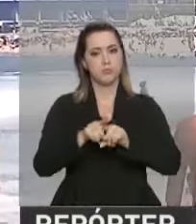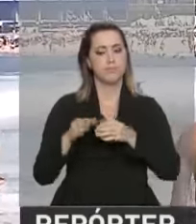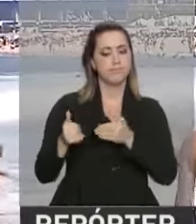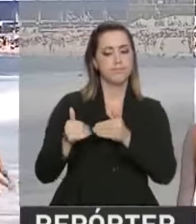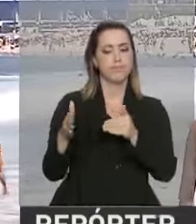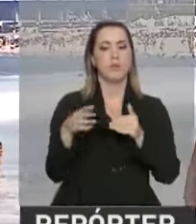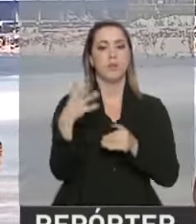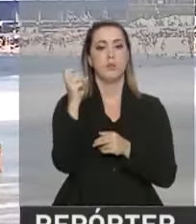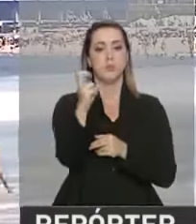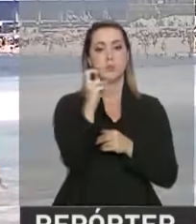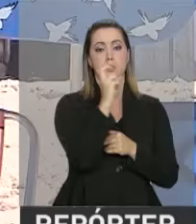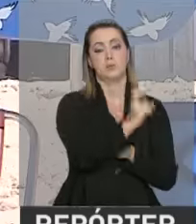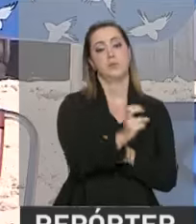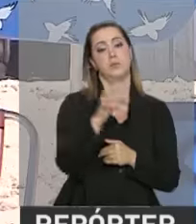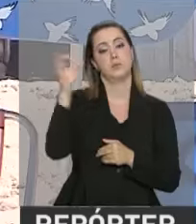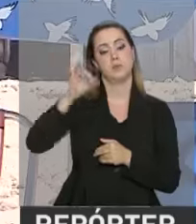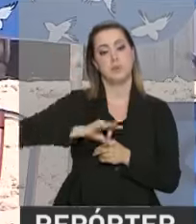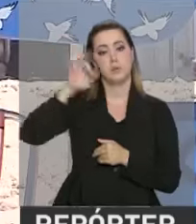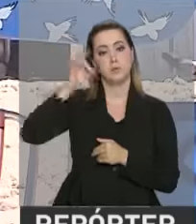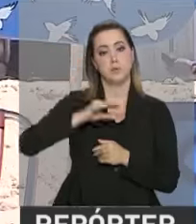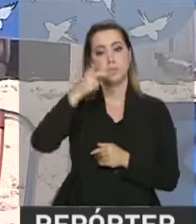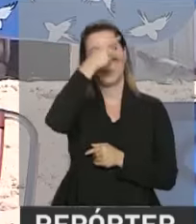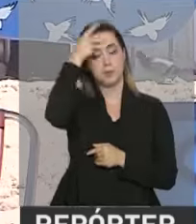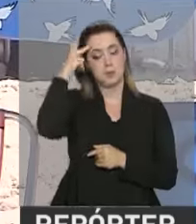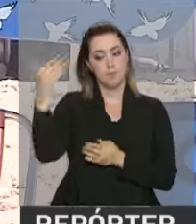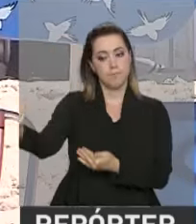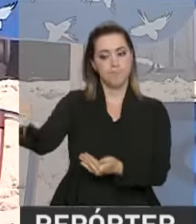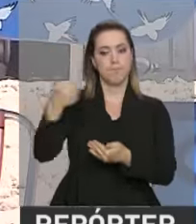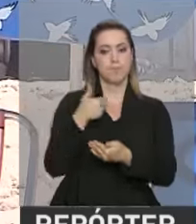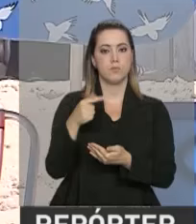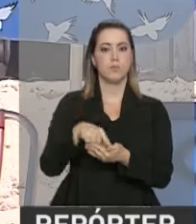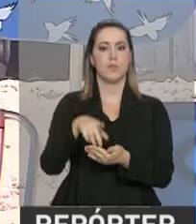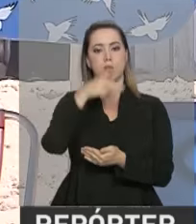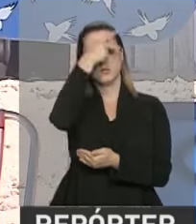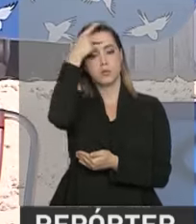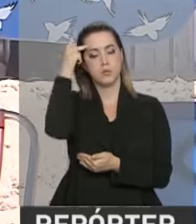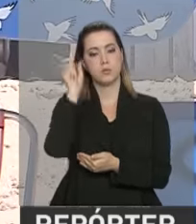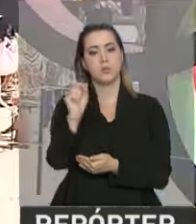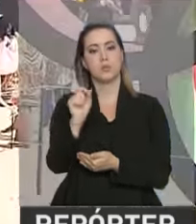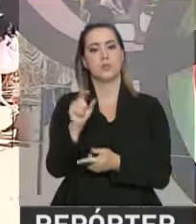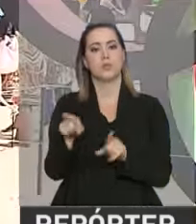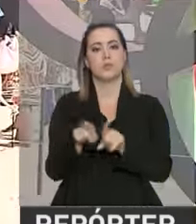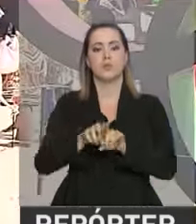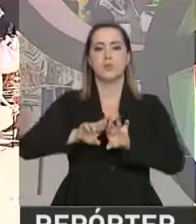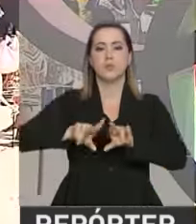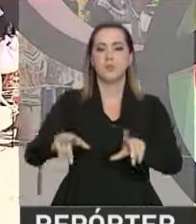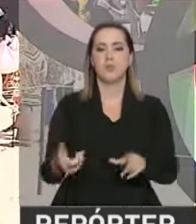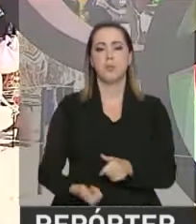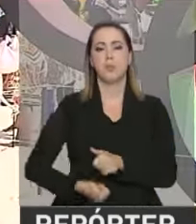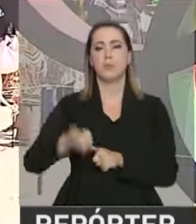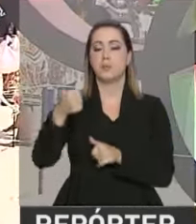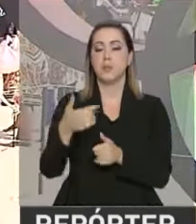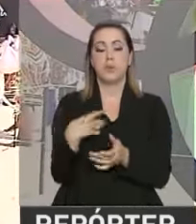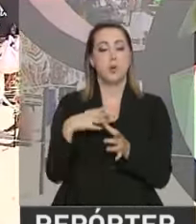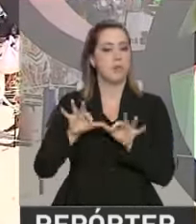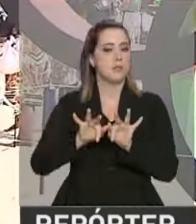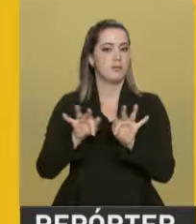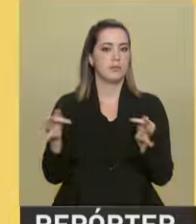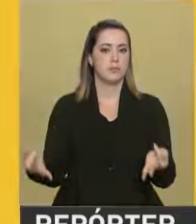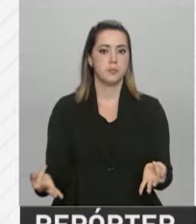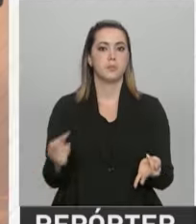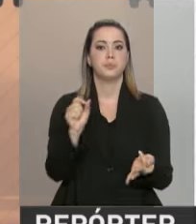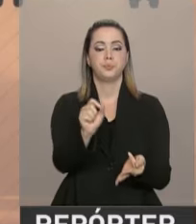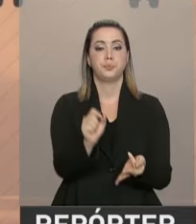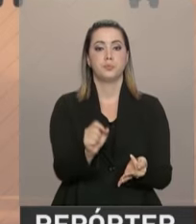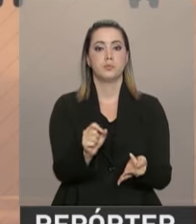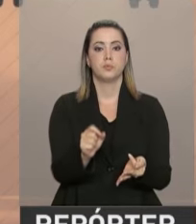de 55% o número de estrangeiros com origem desses países que foram beneficiados pela medida